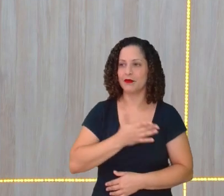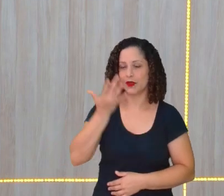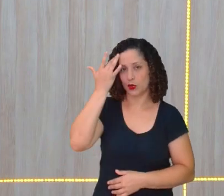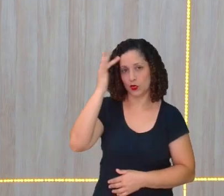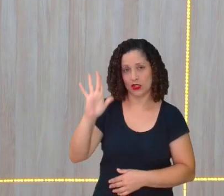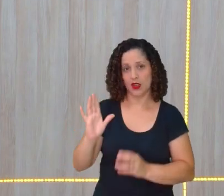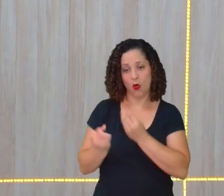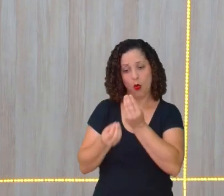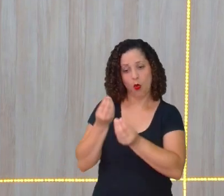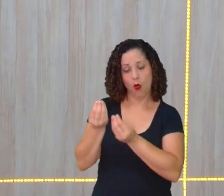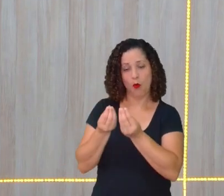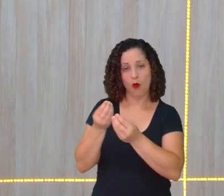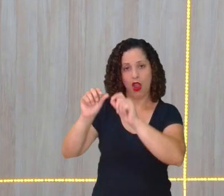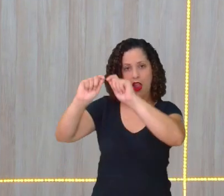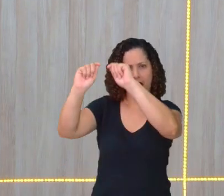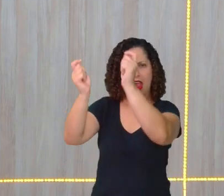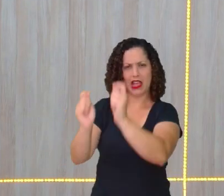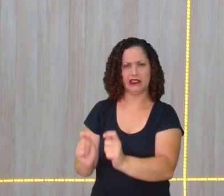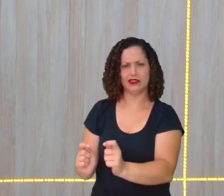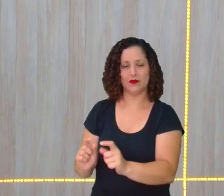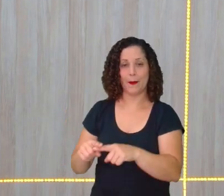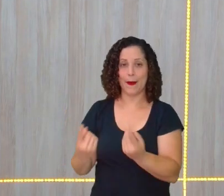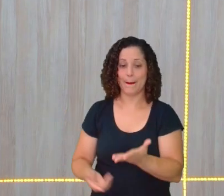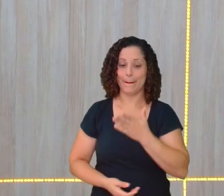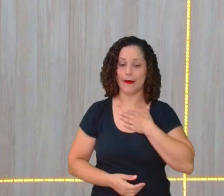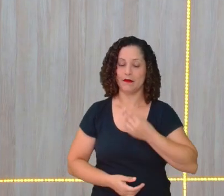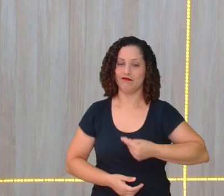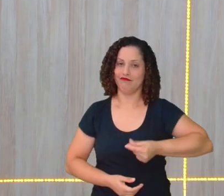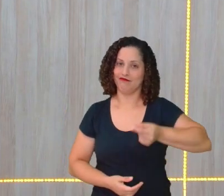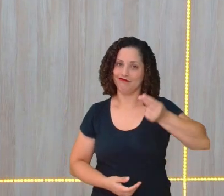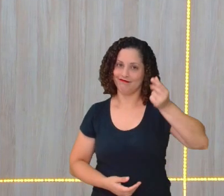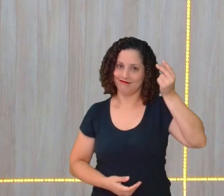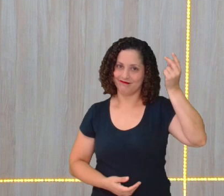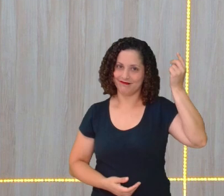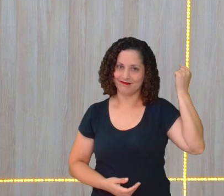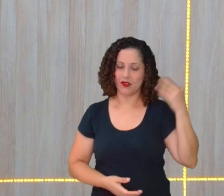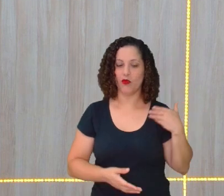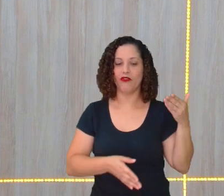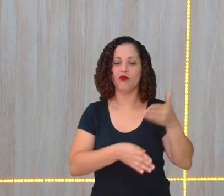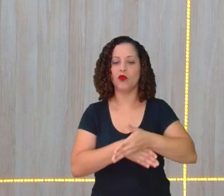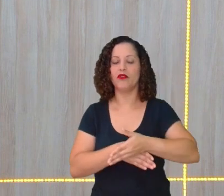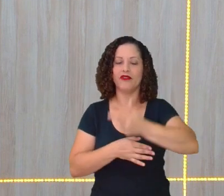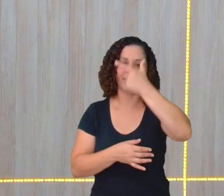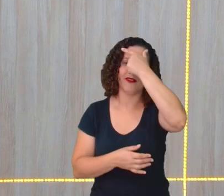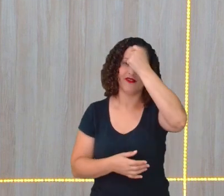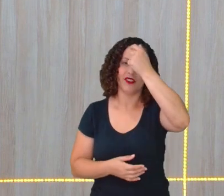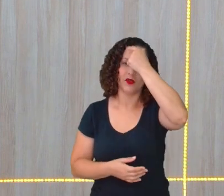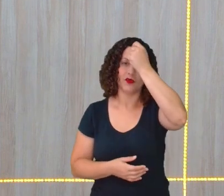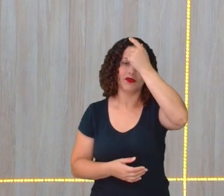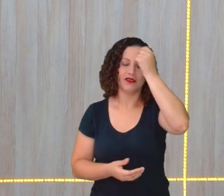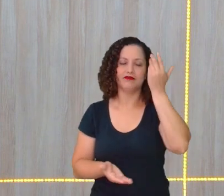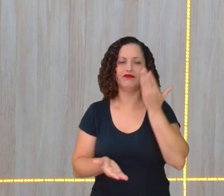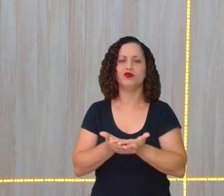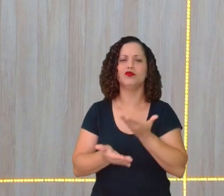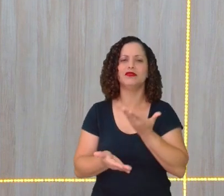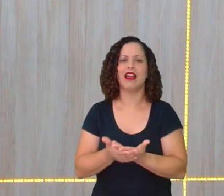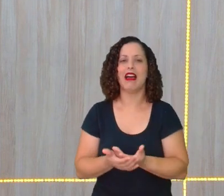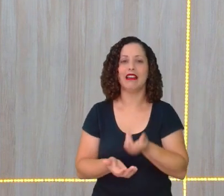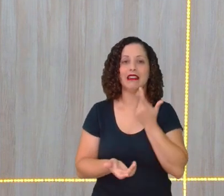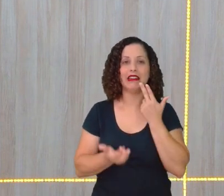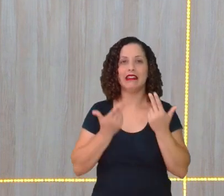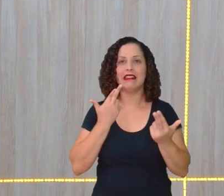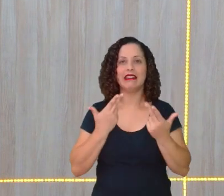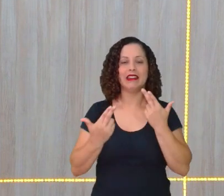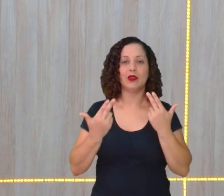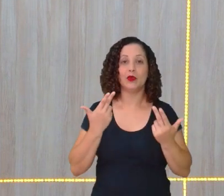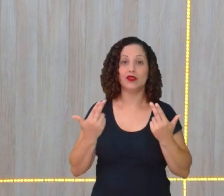de artes, mas pelo menos na minha época, tá? Quando eu entrei na faculdade, comecei a estudar linguagens, né?